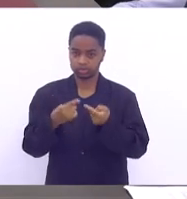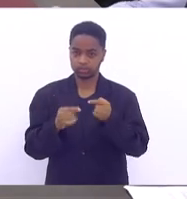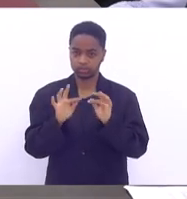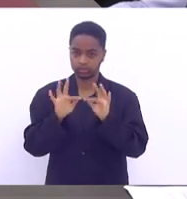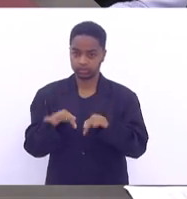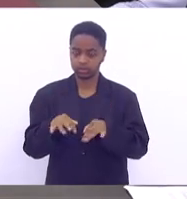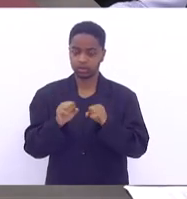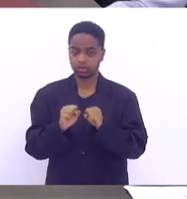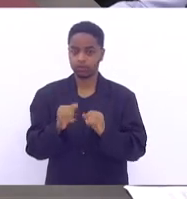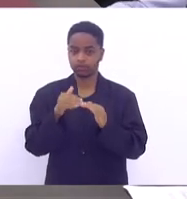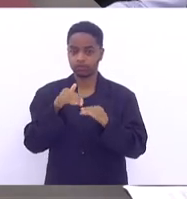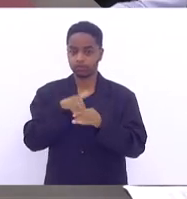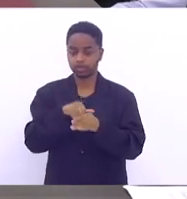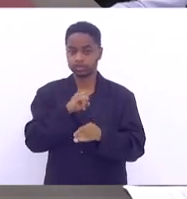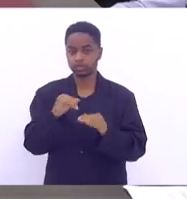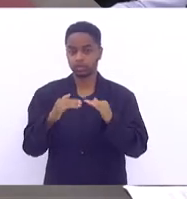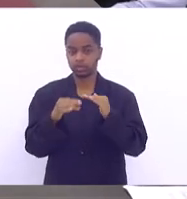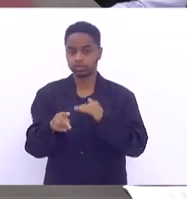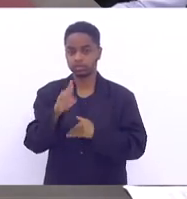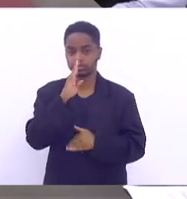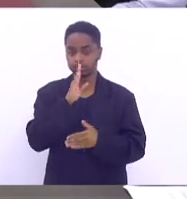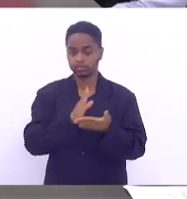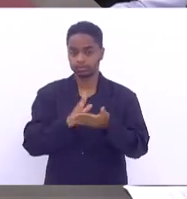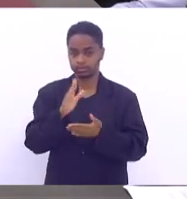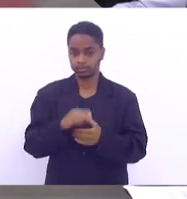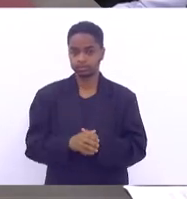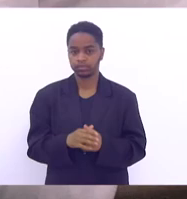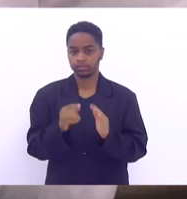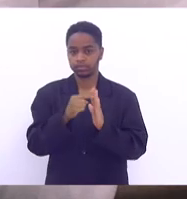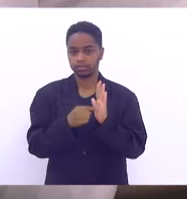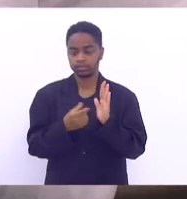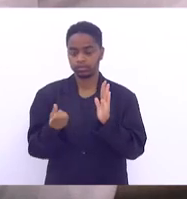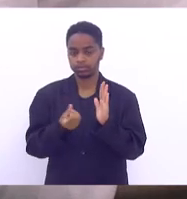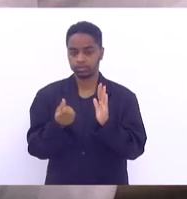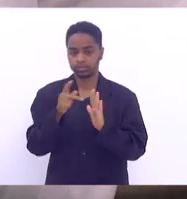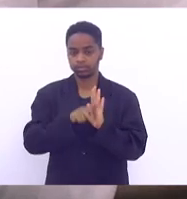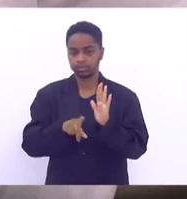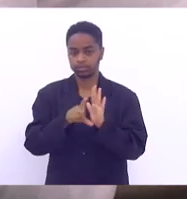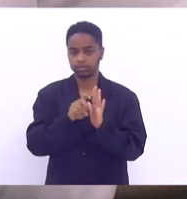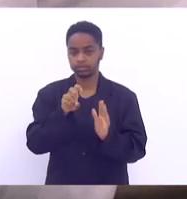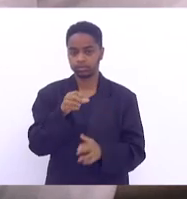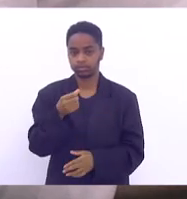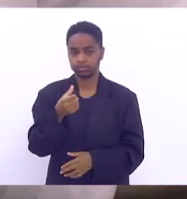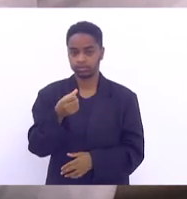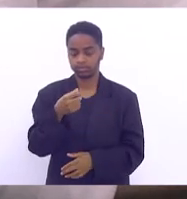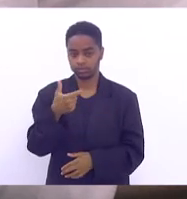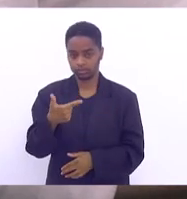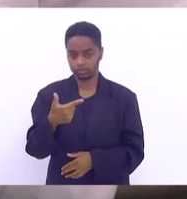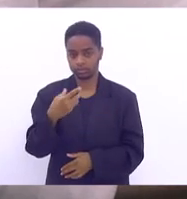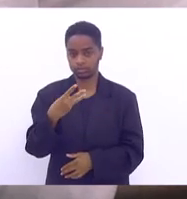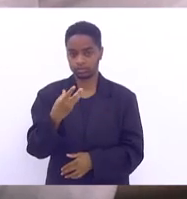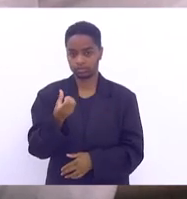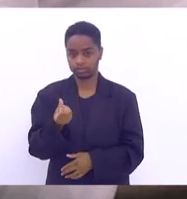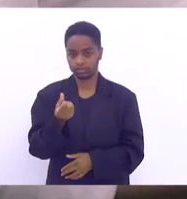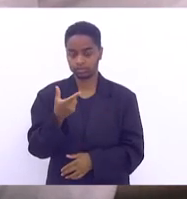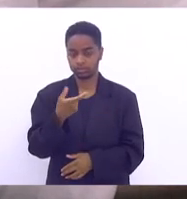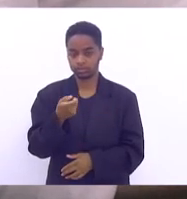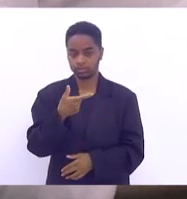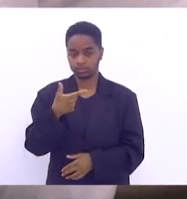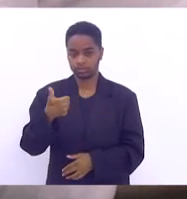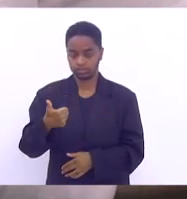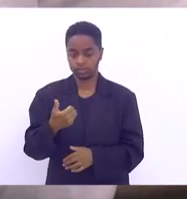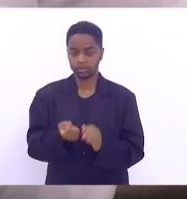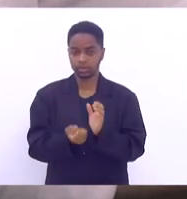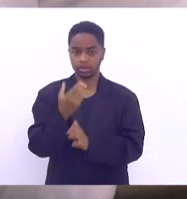discussão. Em votação, senhores que aprovam, permaneçam como estão, aprovado. Item 6 da pauta, PL 5236 de 21, de autoria da deputada Zeidan,